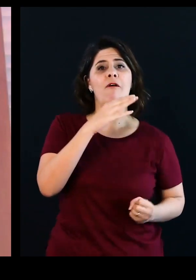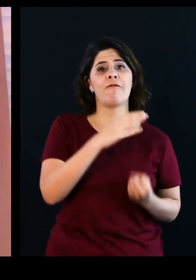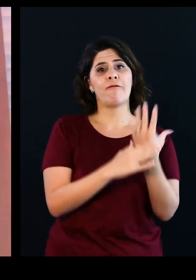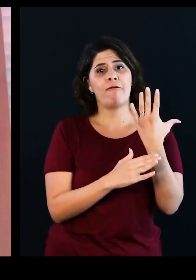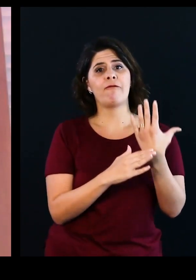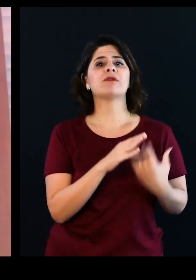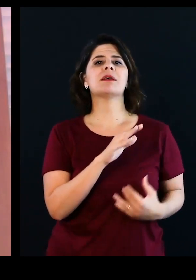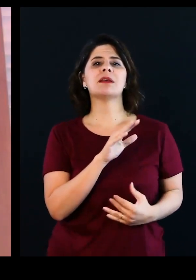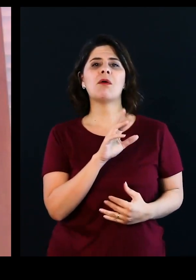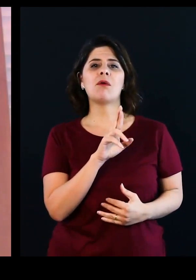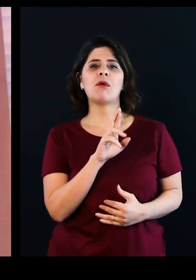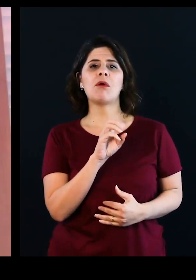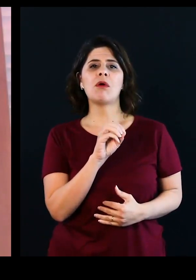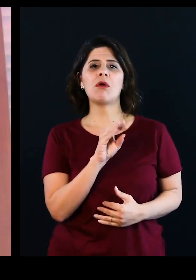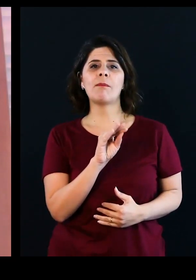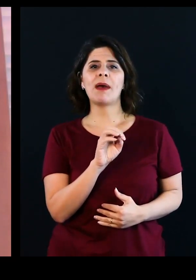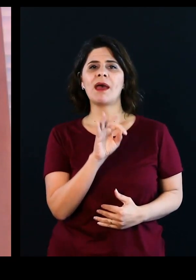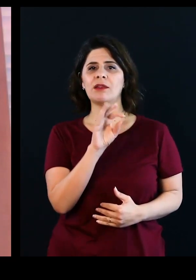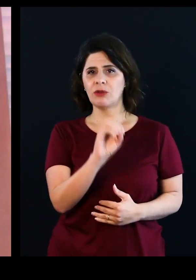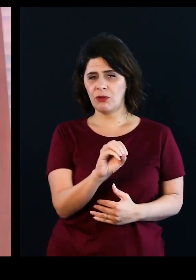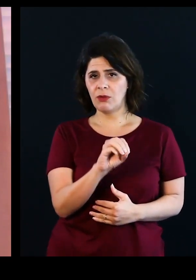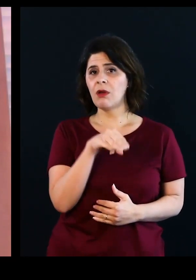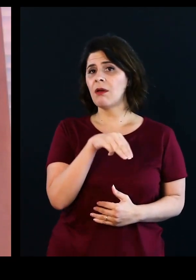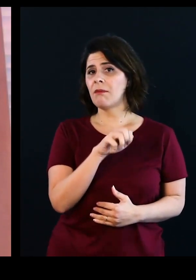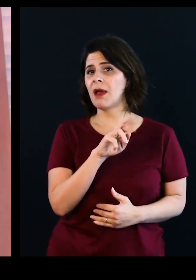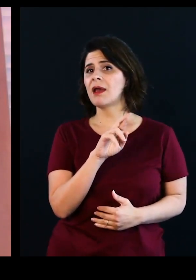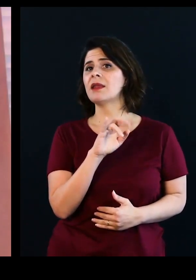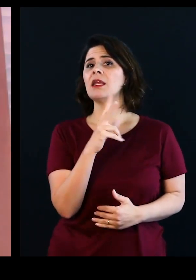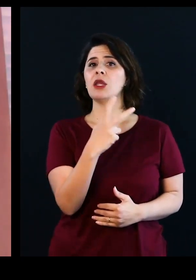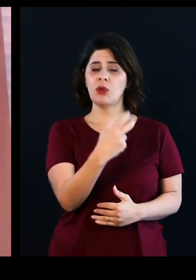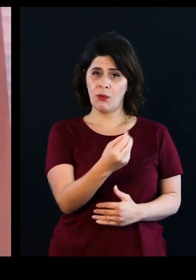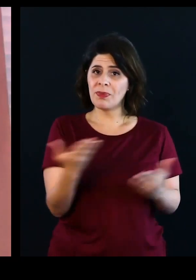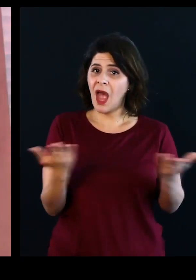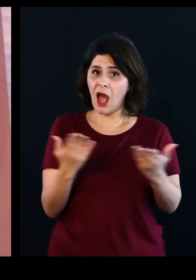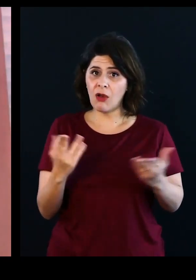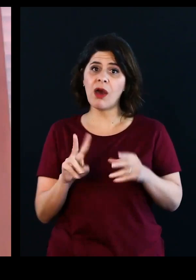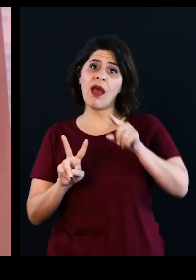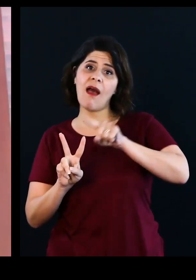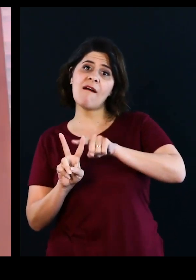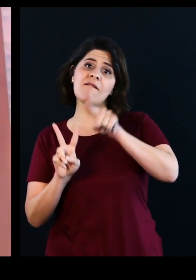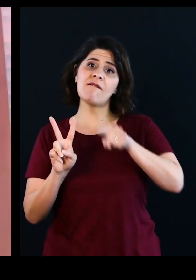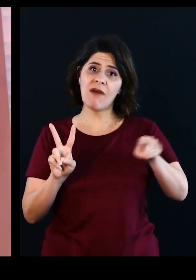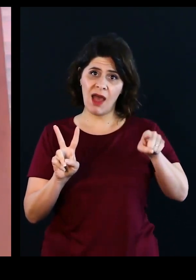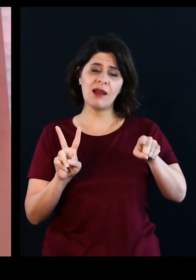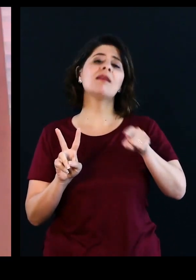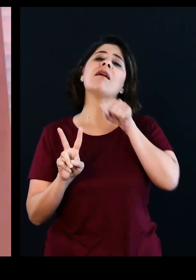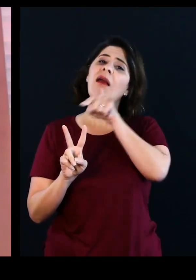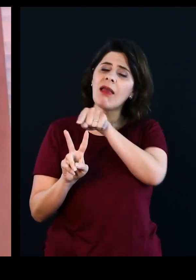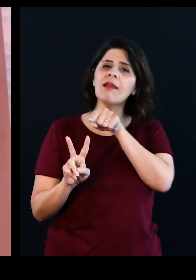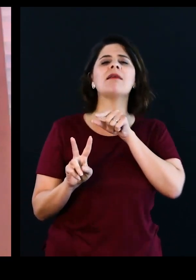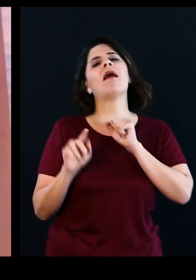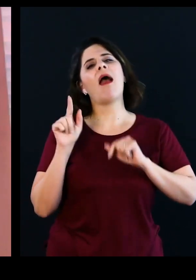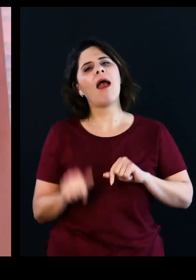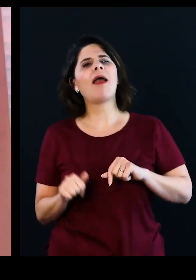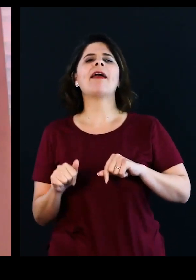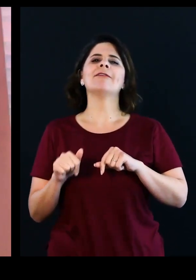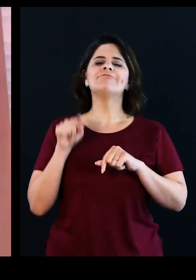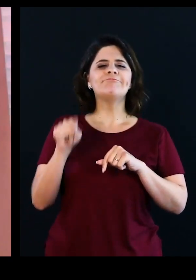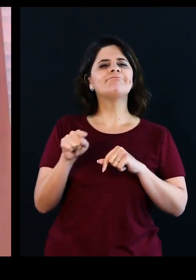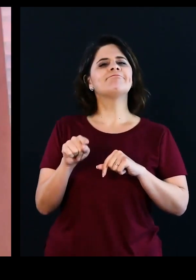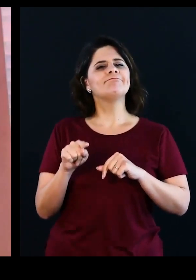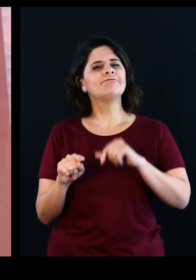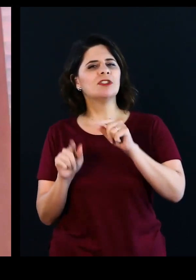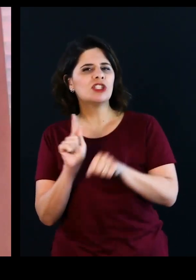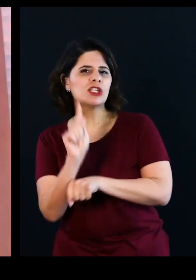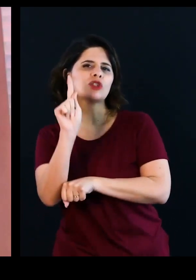ainda maior na direção da Fundação Vale e dirigindo todo o investimento social privado,